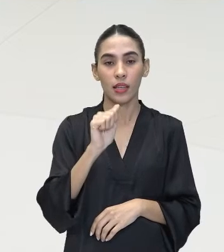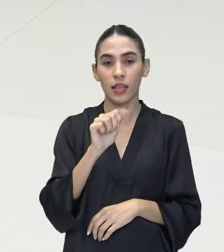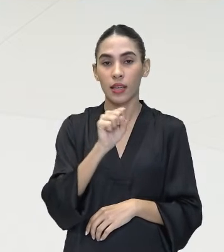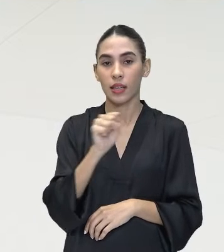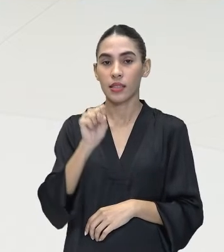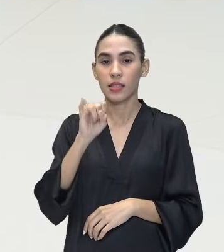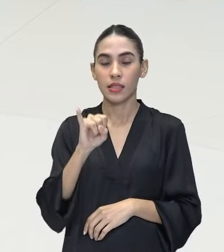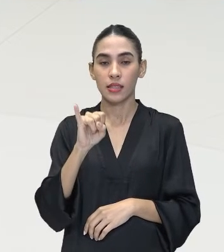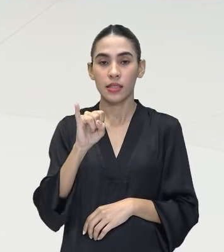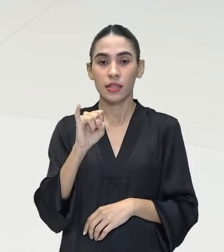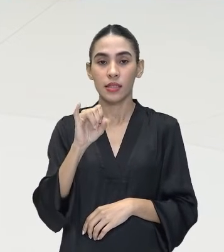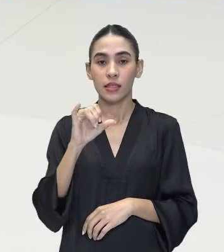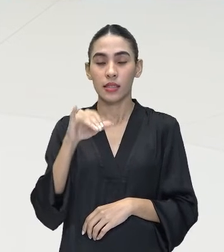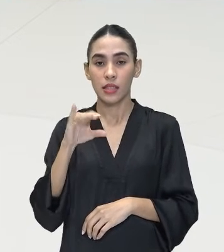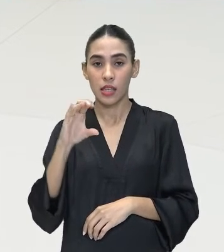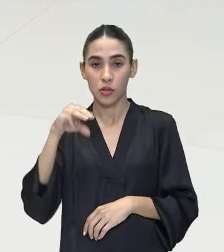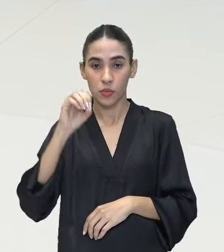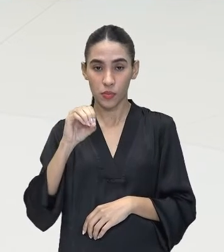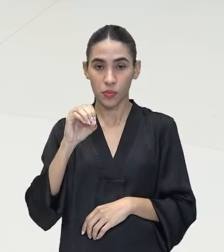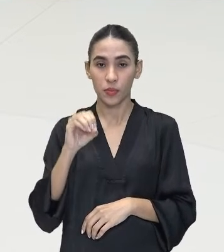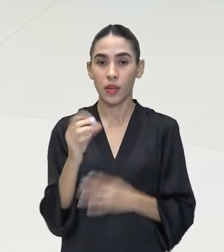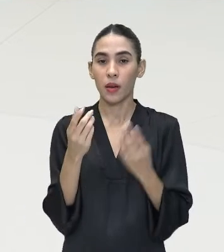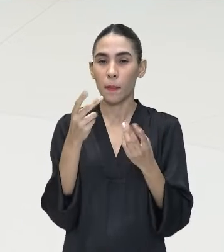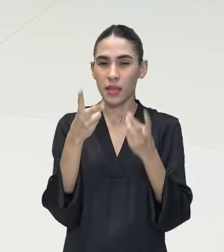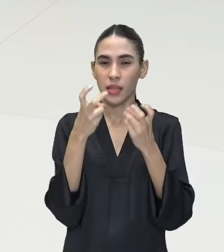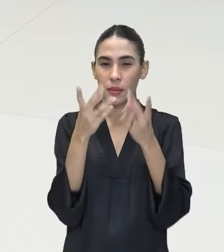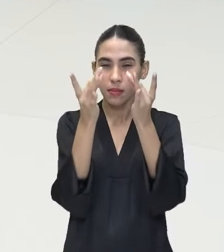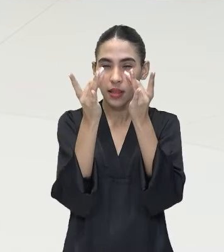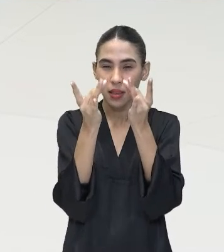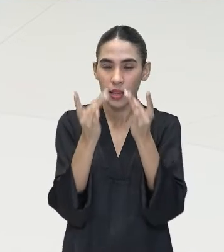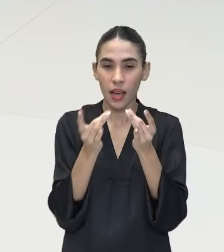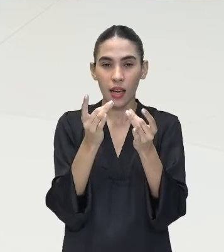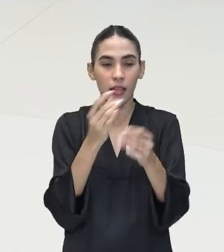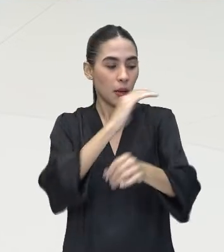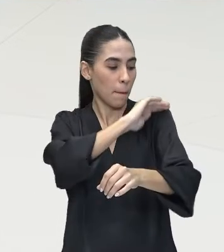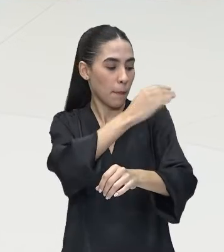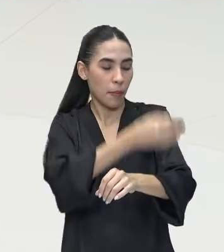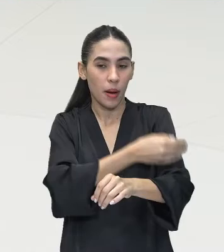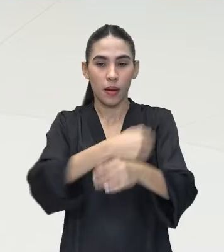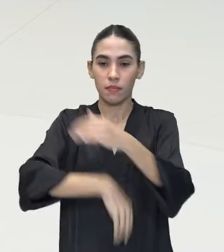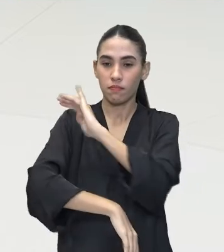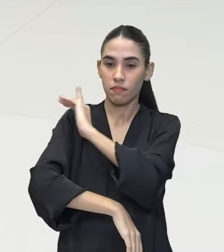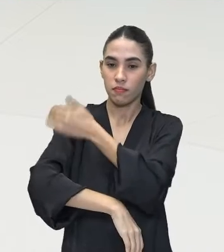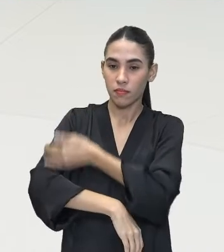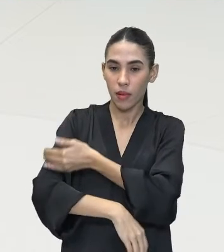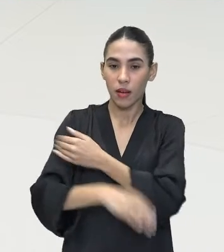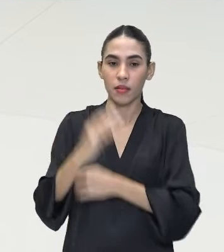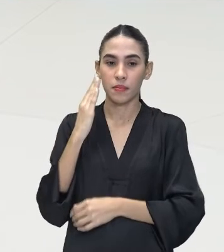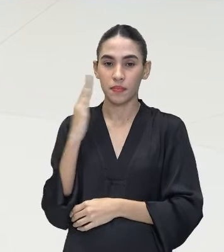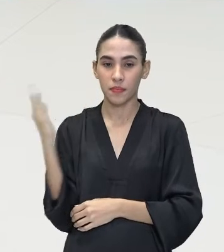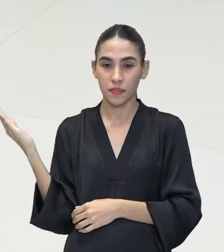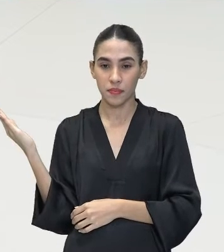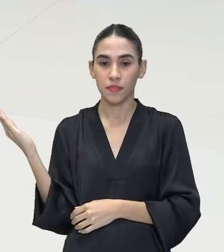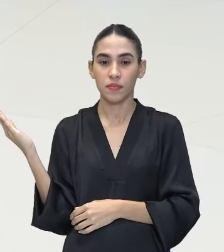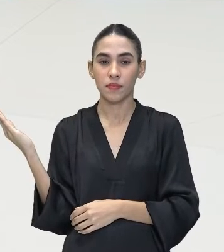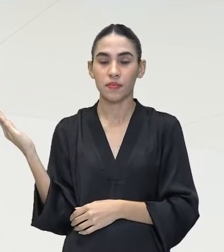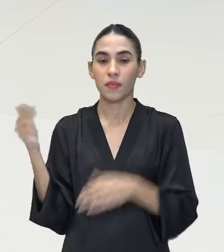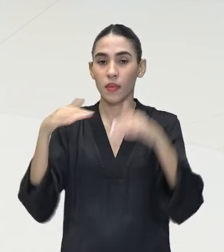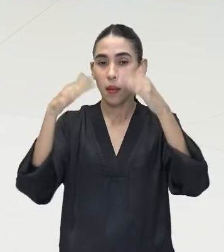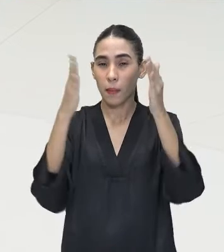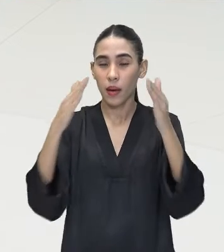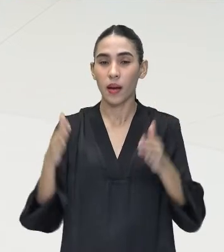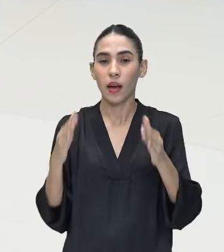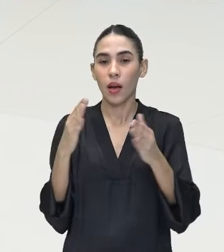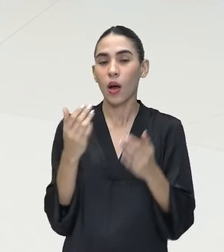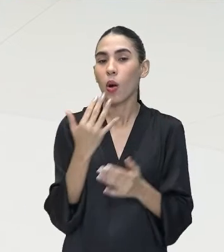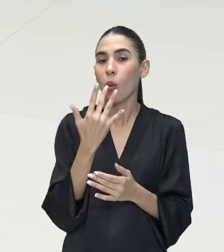detalhes aqui, que vocês podem observar o músculo aqui da escultura nessa pedra preta.